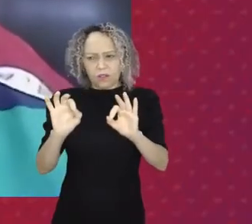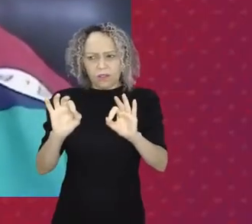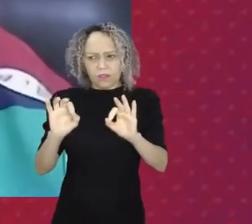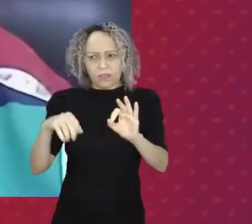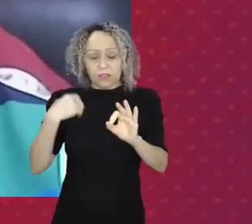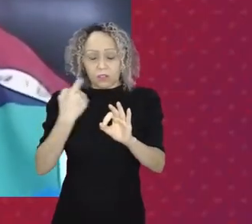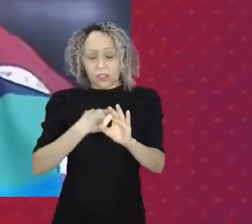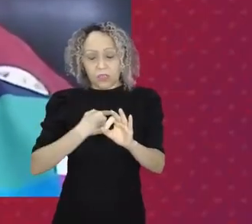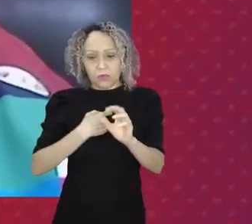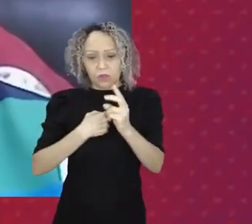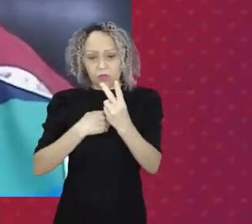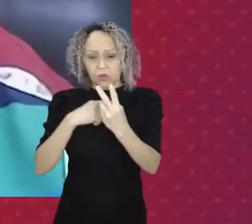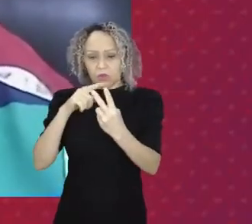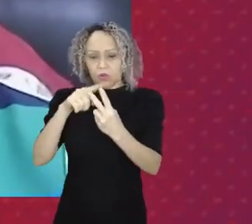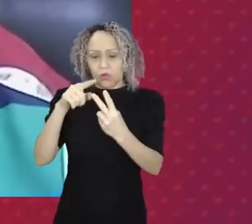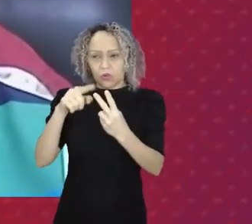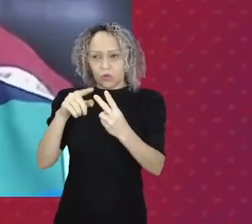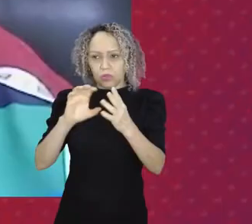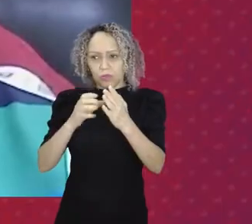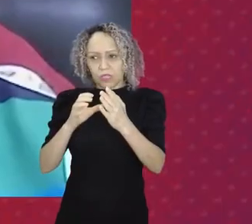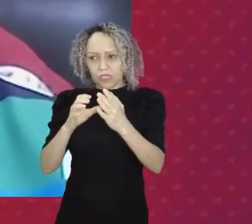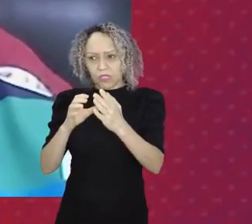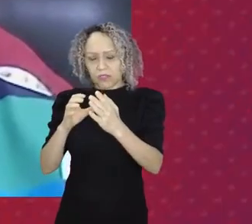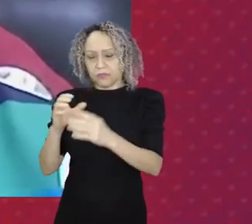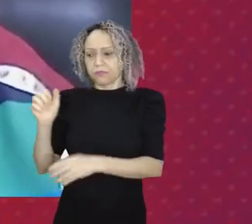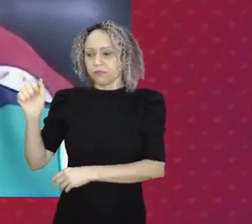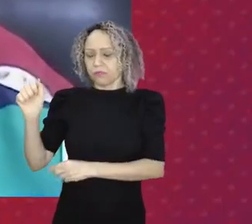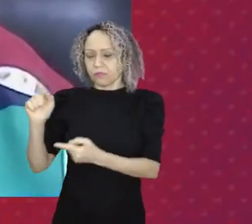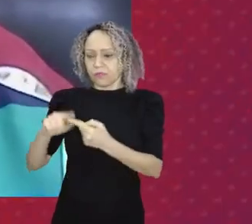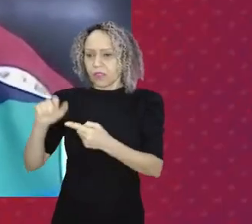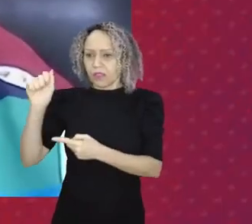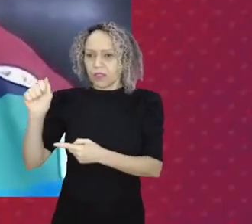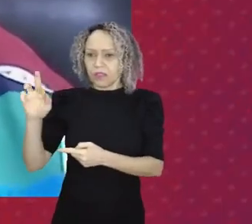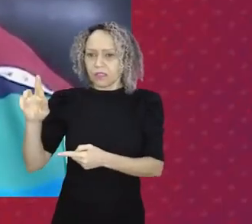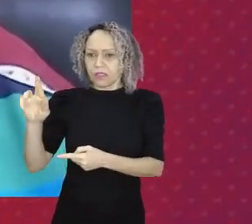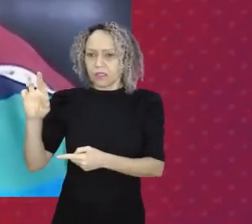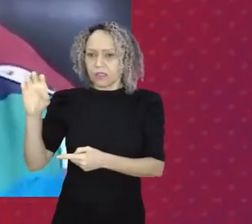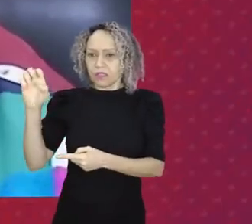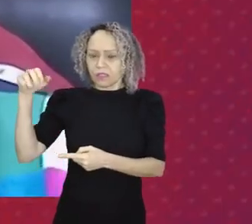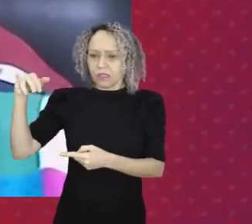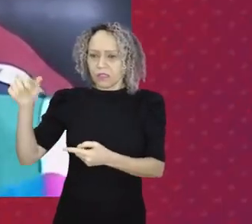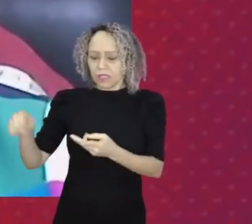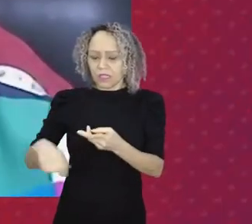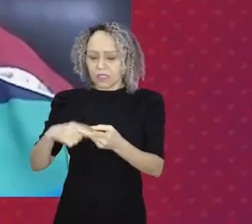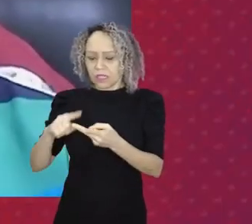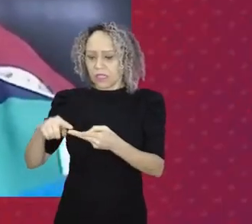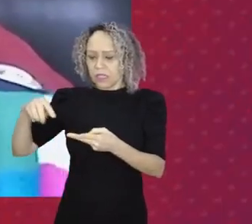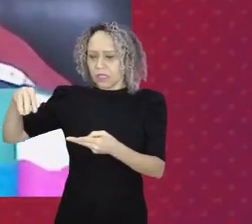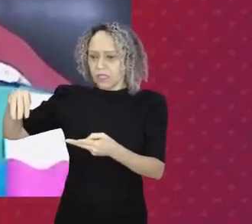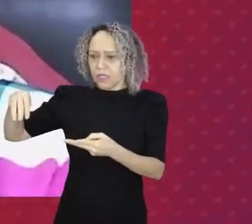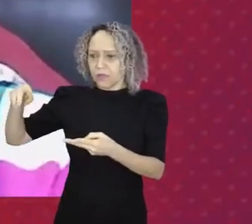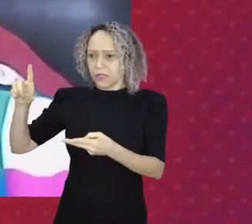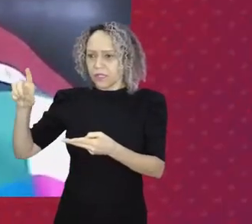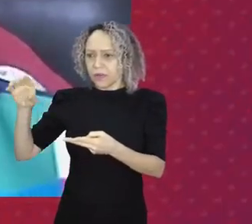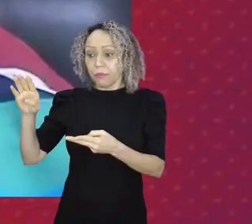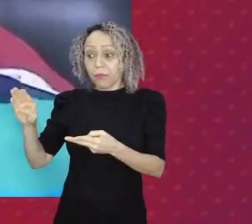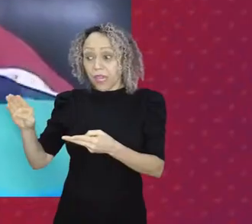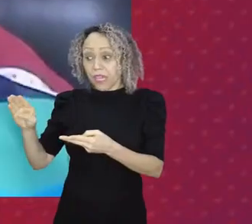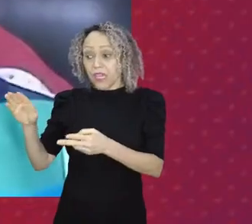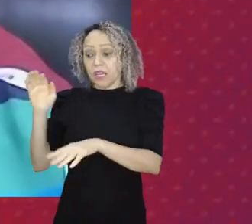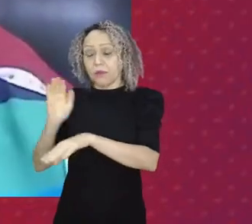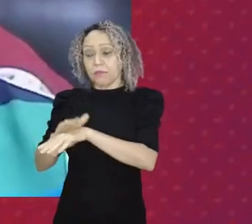2 partidos, os 2 eram da ditadura, Arena e MDB. Nesse processo de organização,